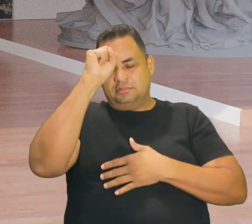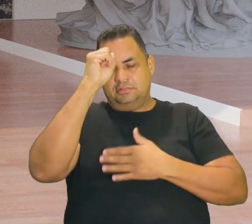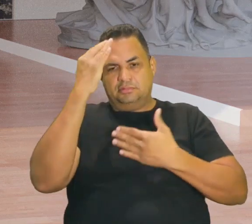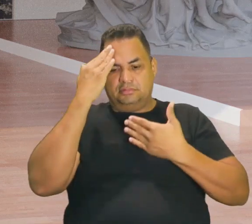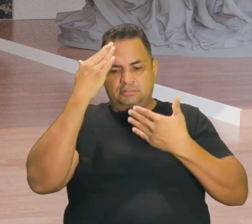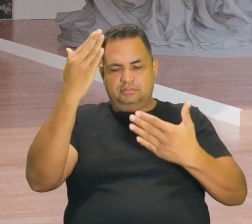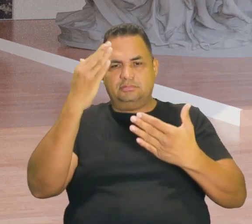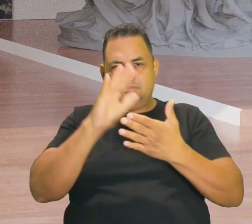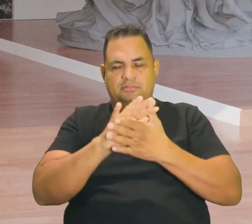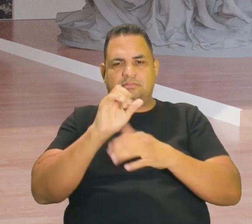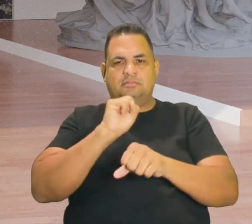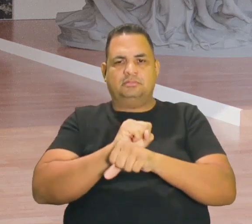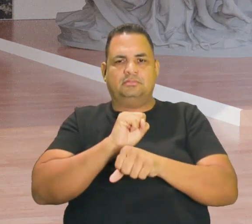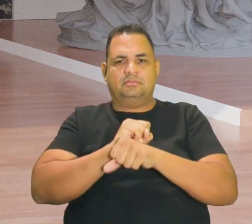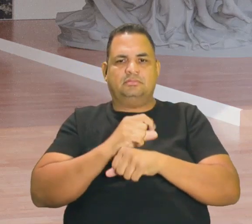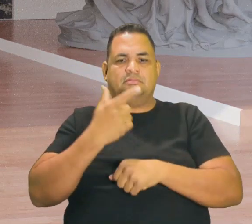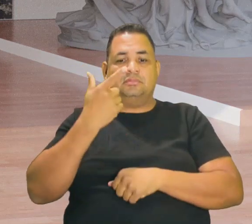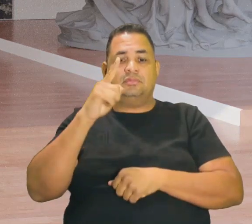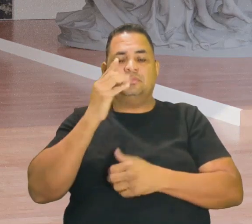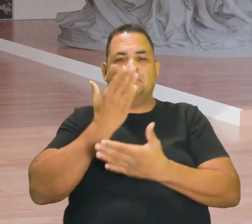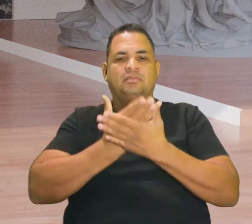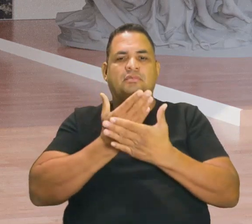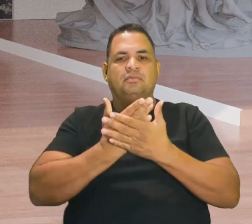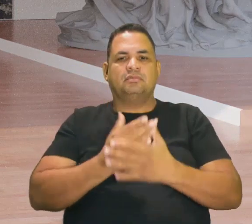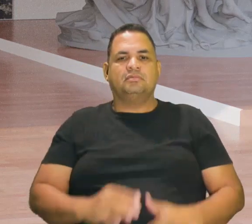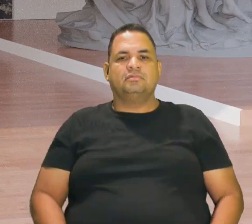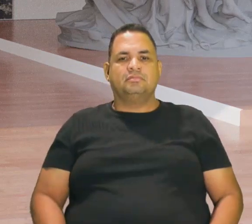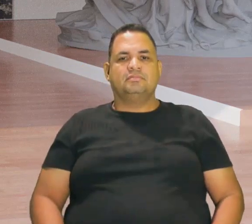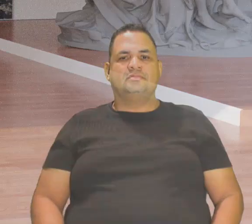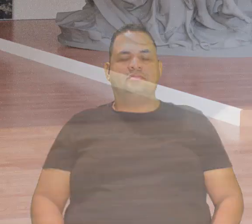pela atenção e aguardo vocês na próxima aula